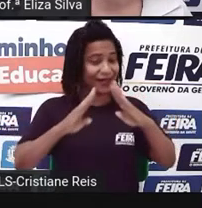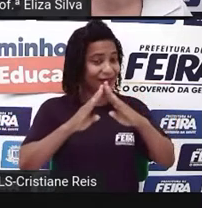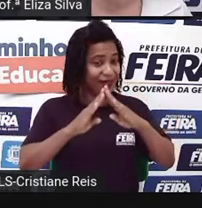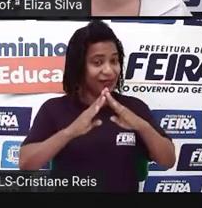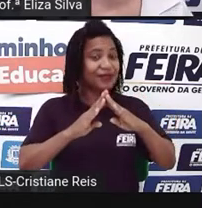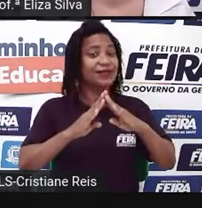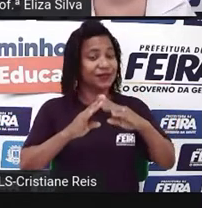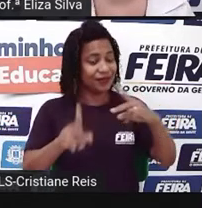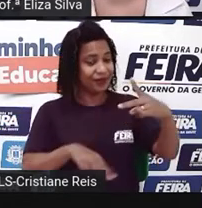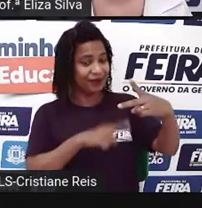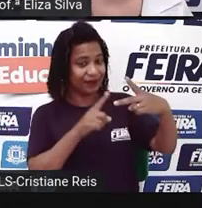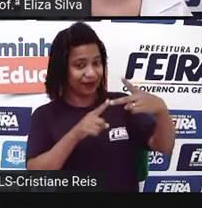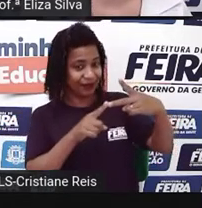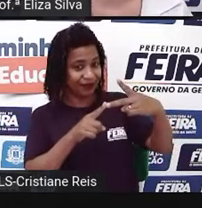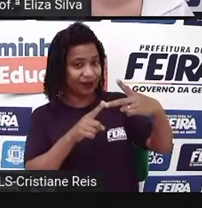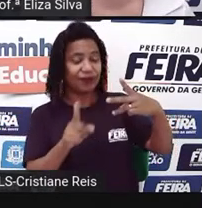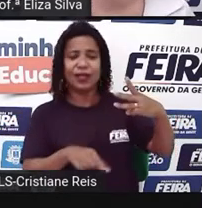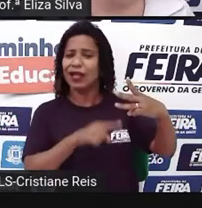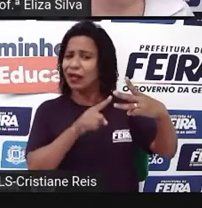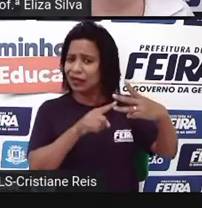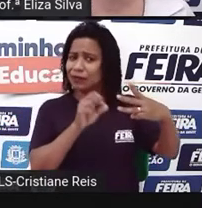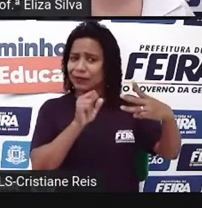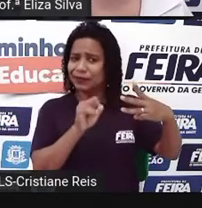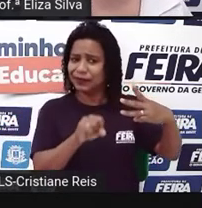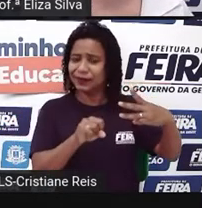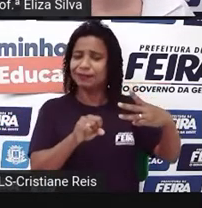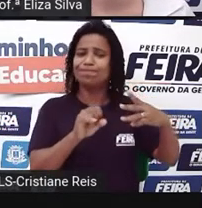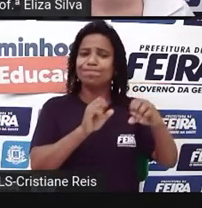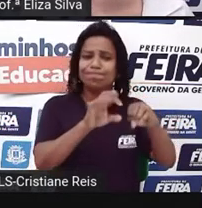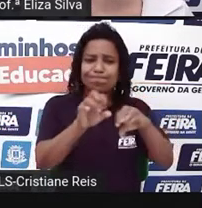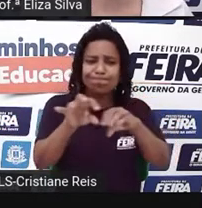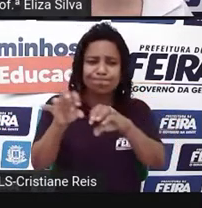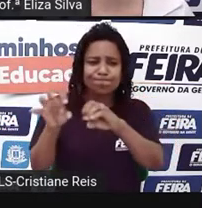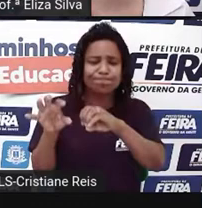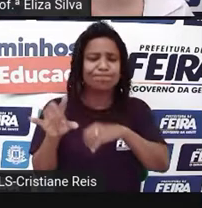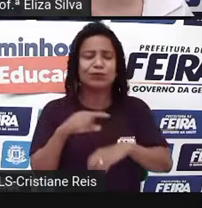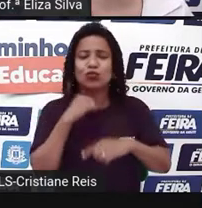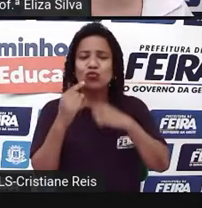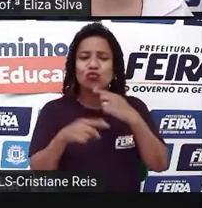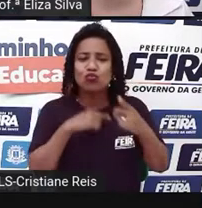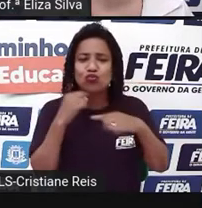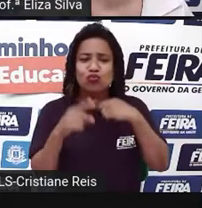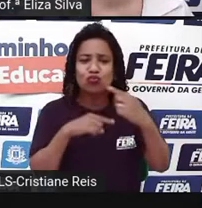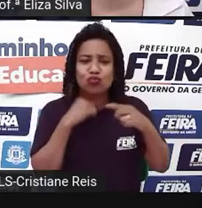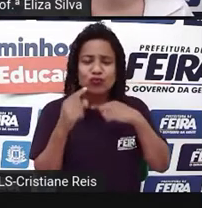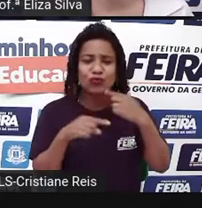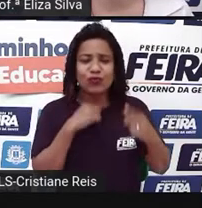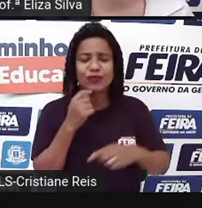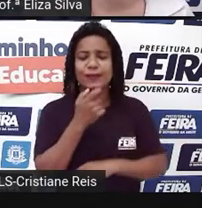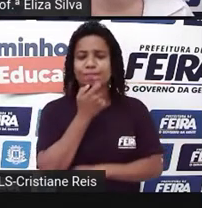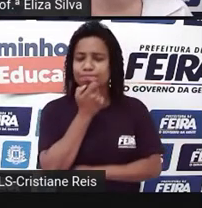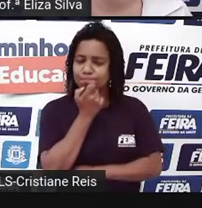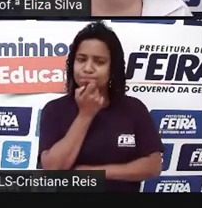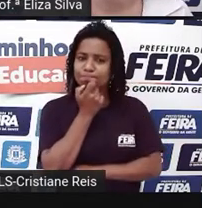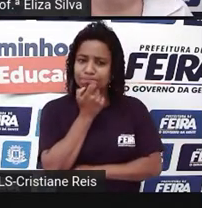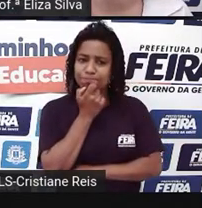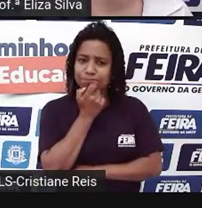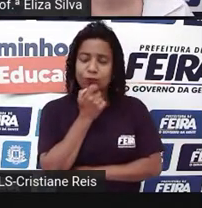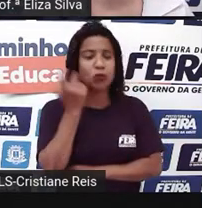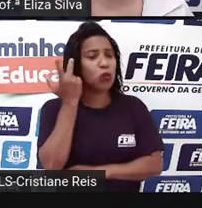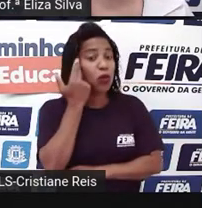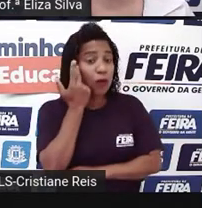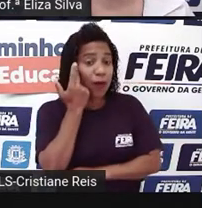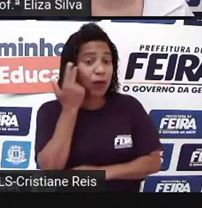que surgem durante a aula, que é muito natural do processo de aprendizagem, não se esqueçam de